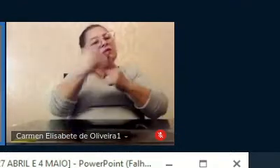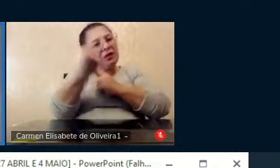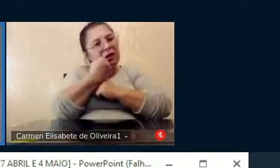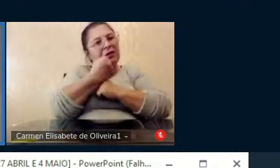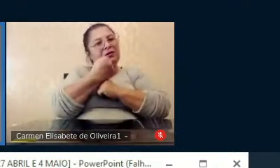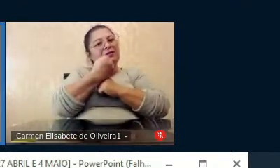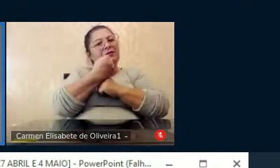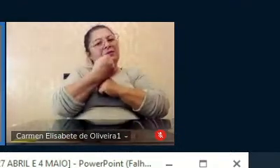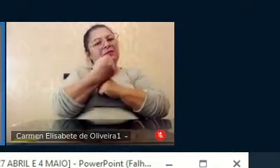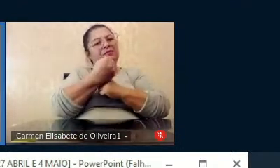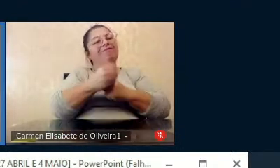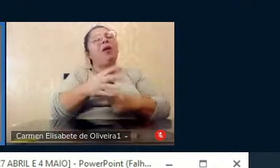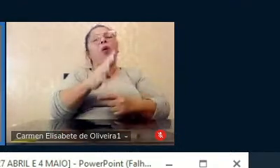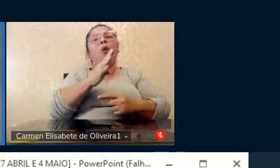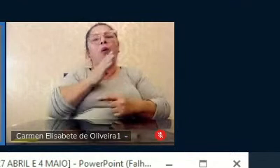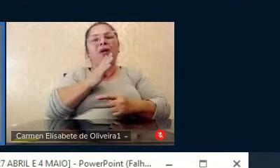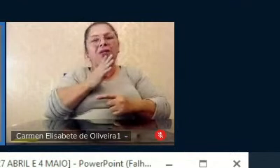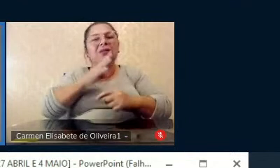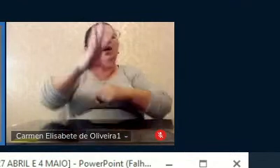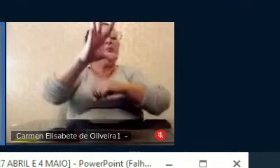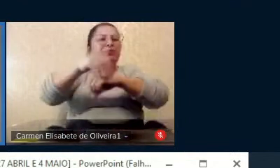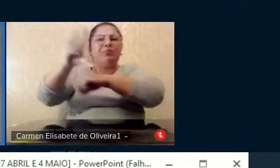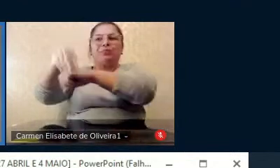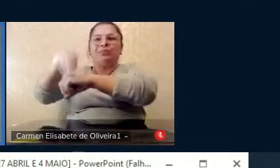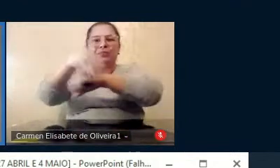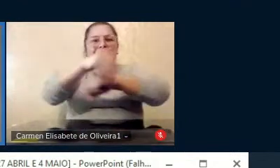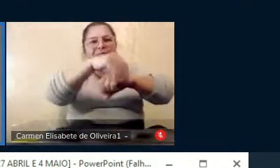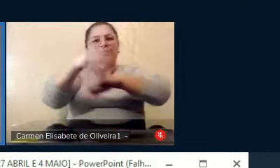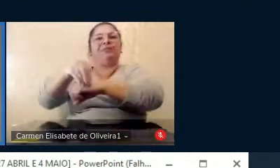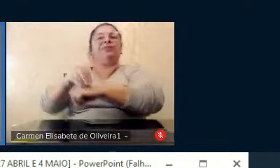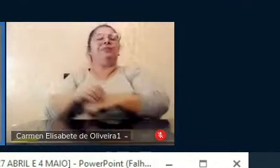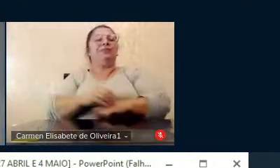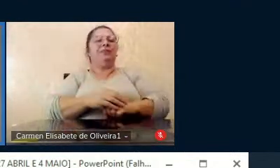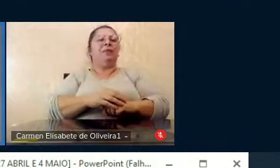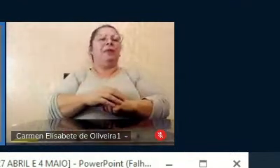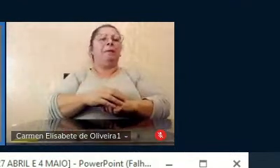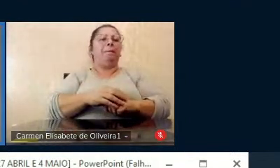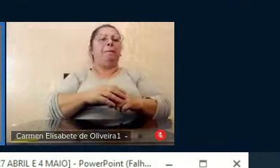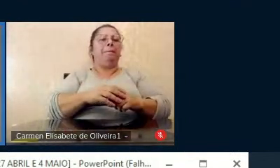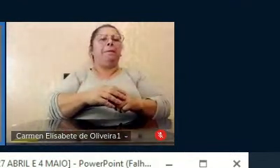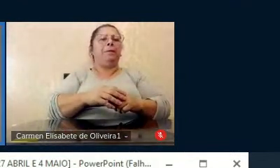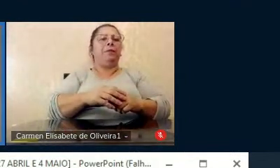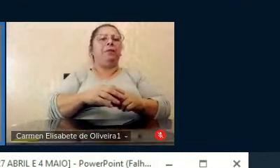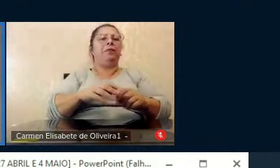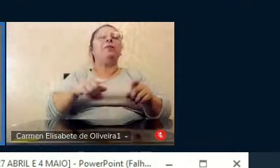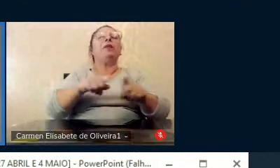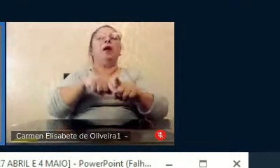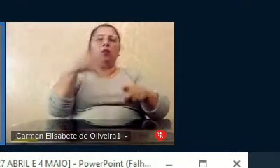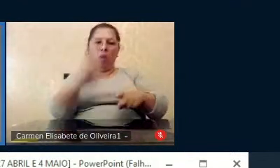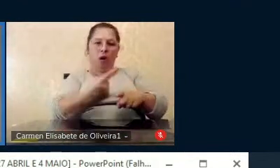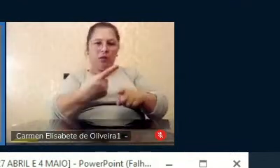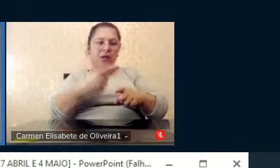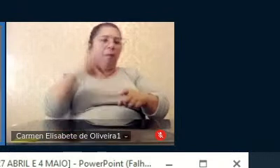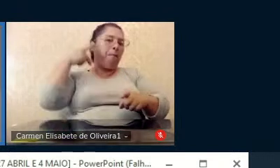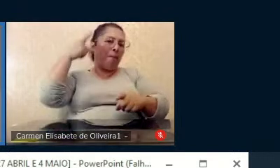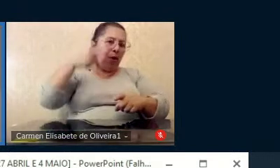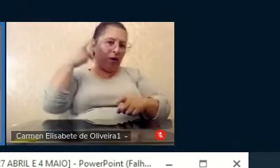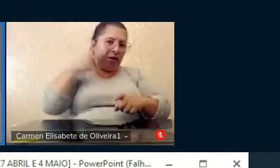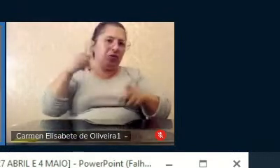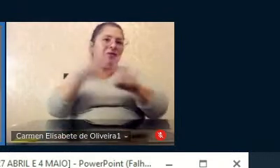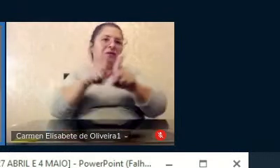em relação a conhecer mais sobre as questões da surdez, né? E por meio dessa política